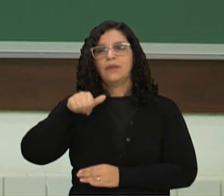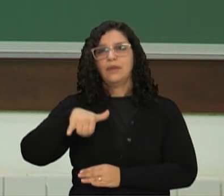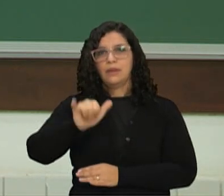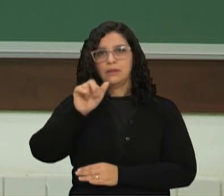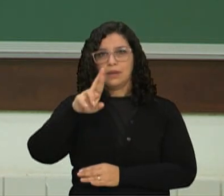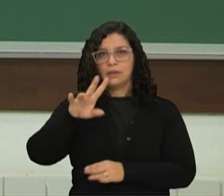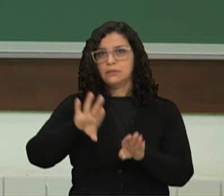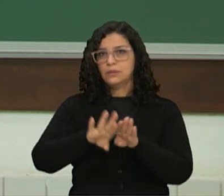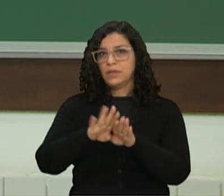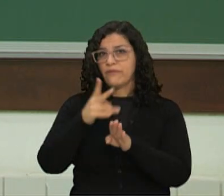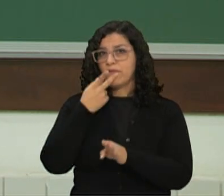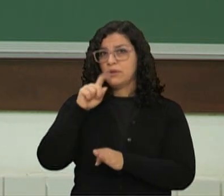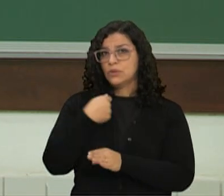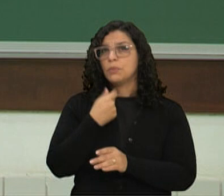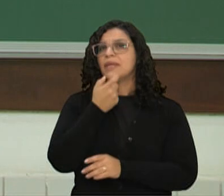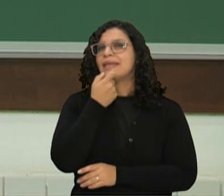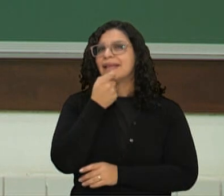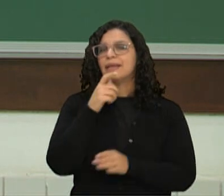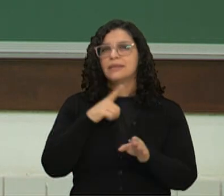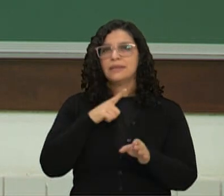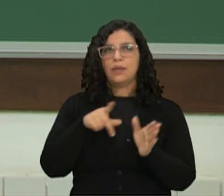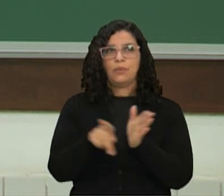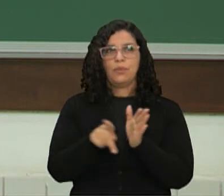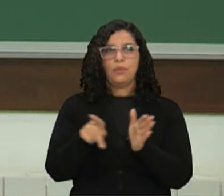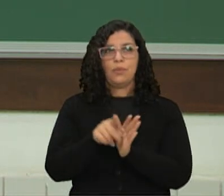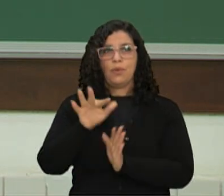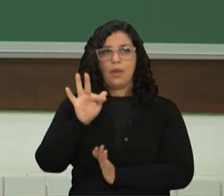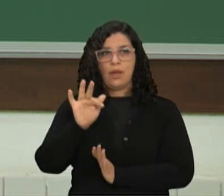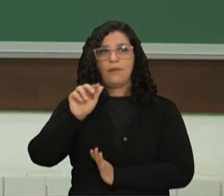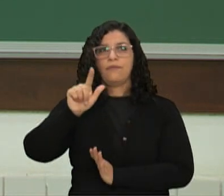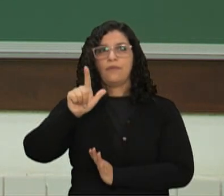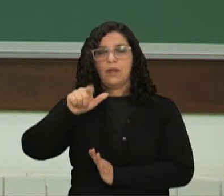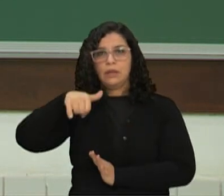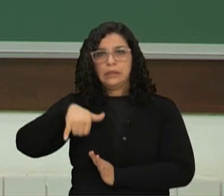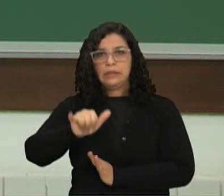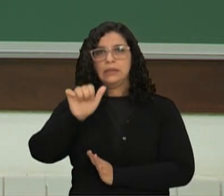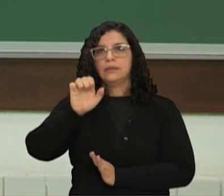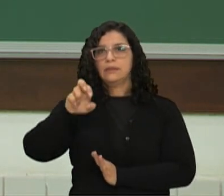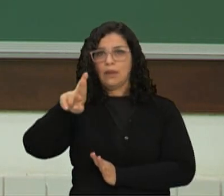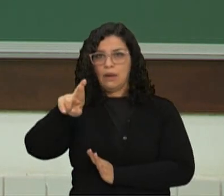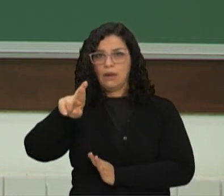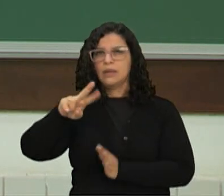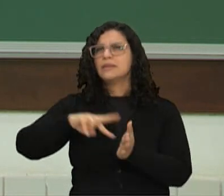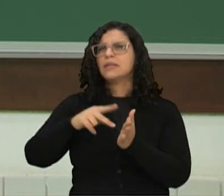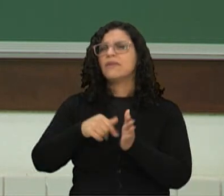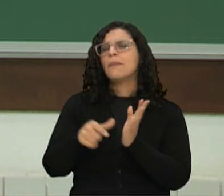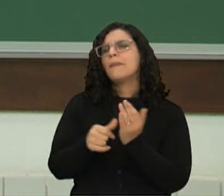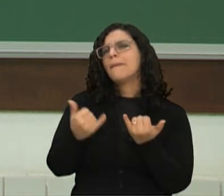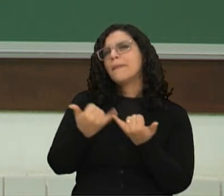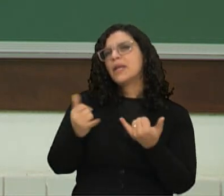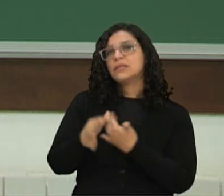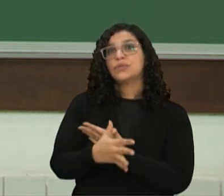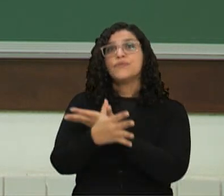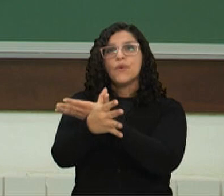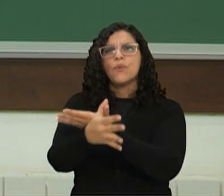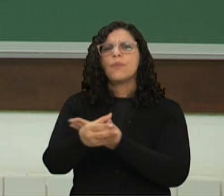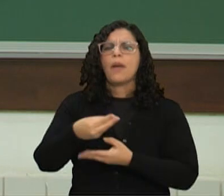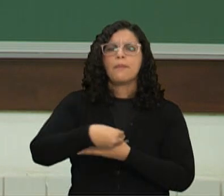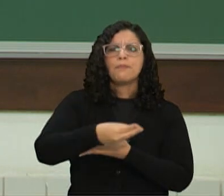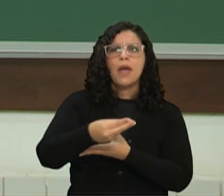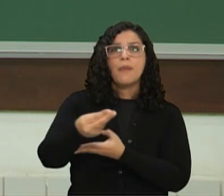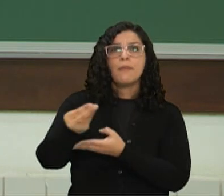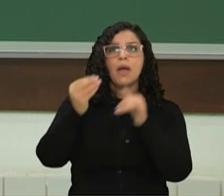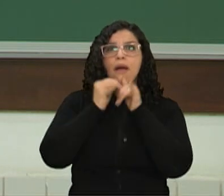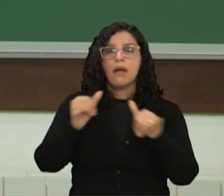o flyer de uma palavra em inglês que quer dizer voador, e ele tem esse nome porque assim, o flyer, ele é usado para divulgar